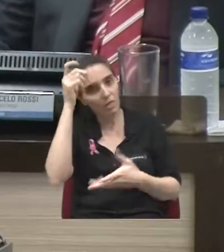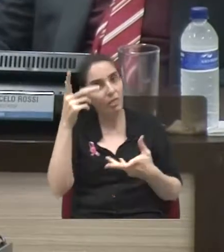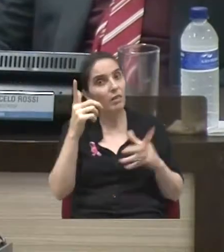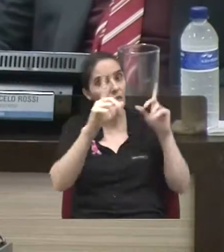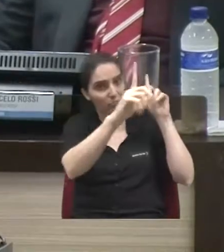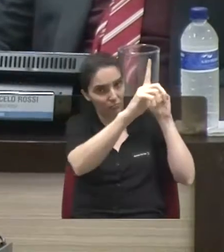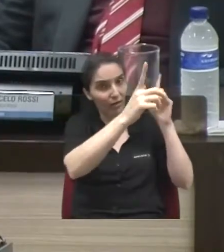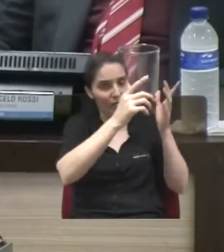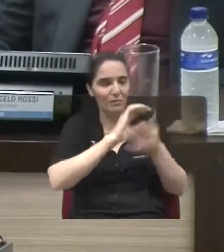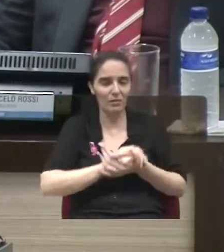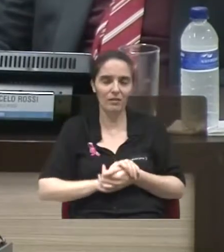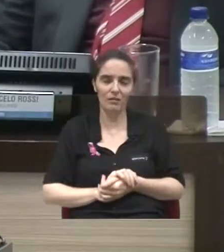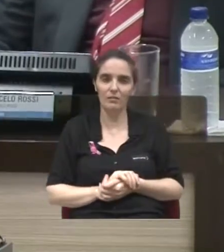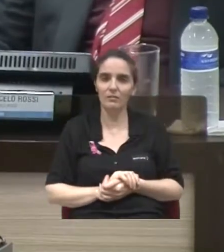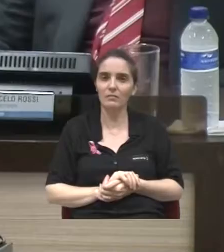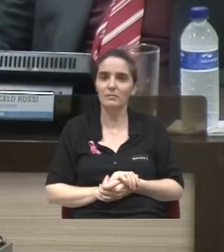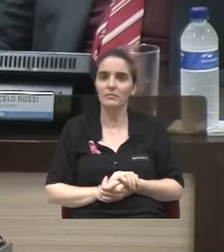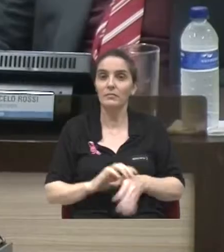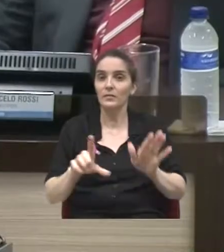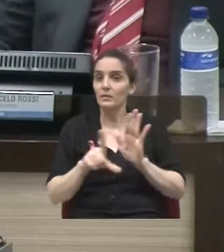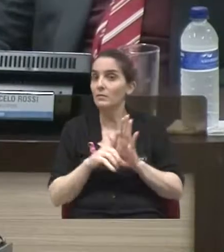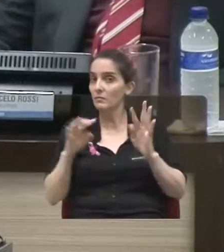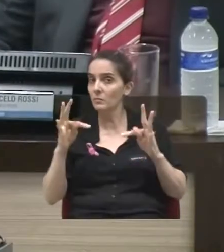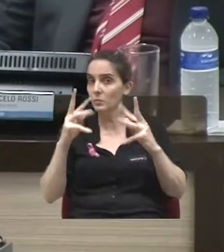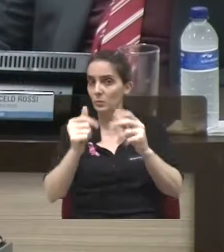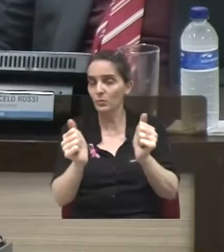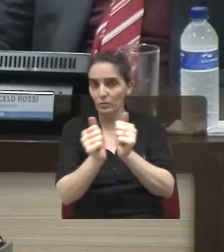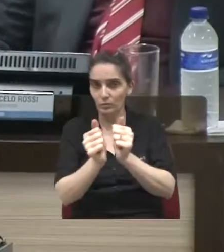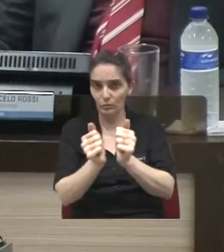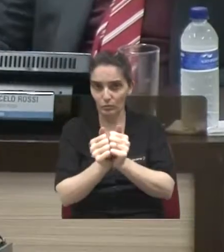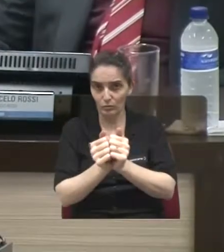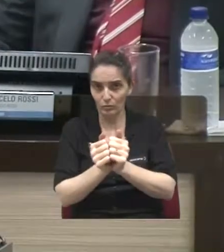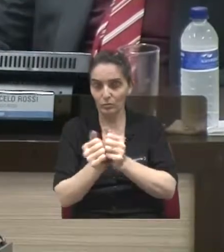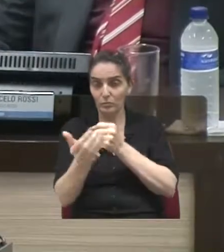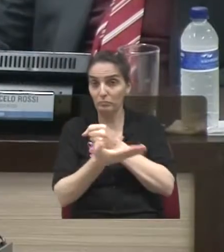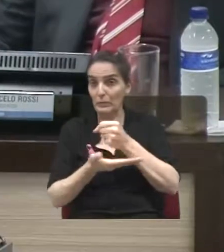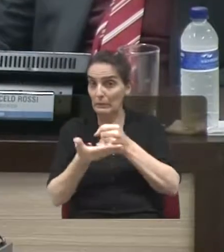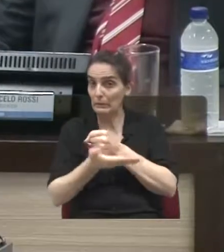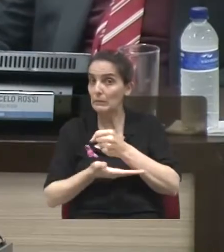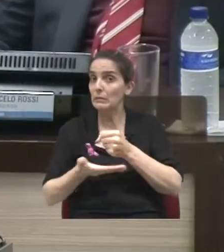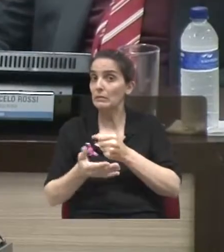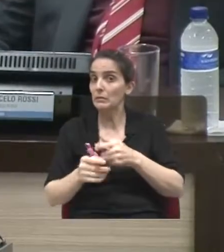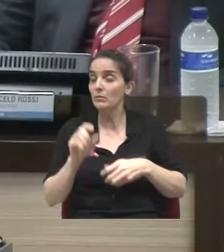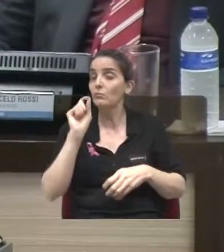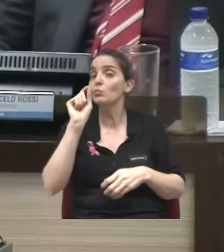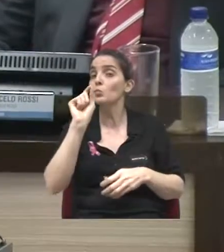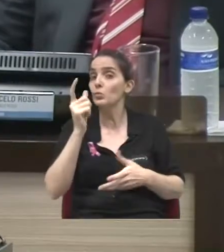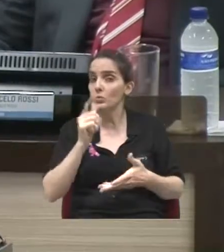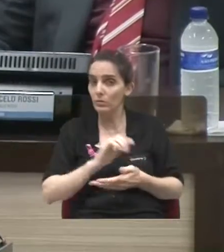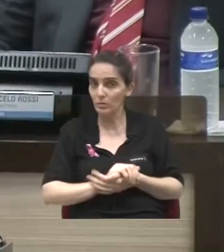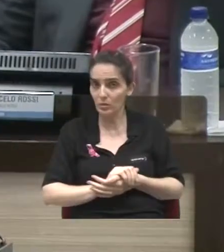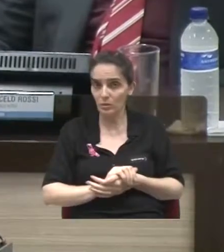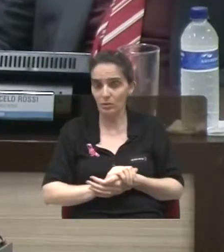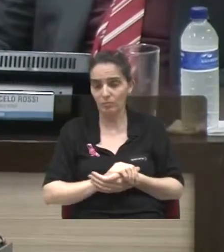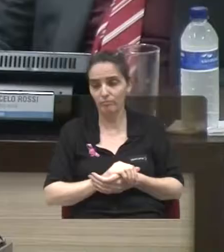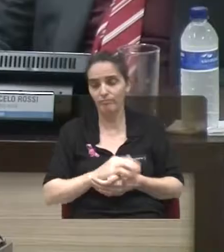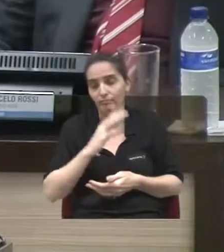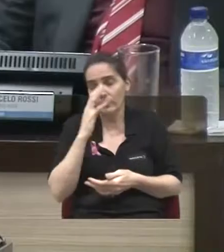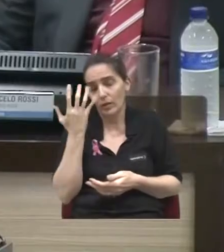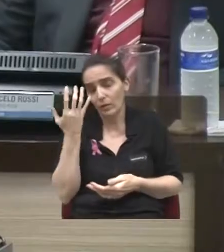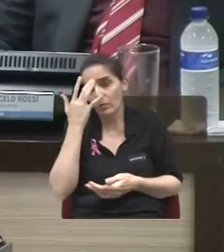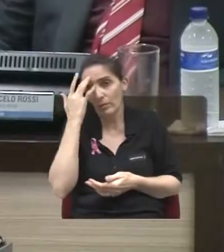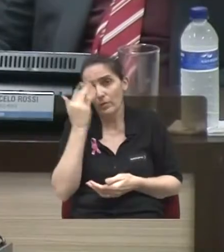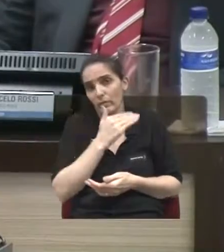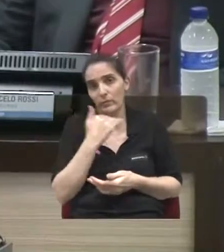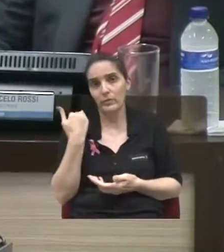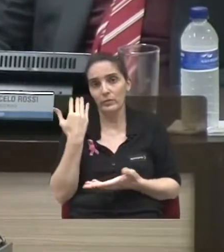todas as outras leis que justamente foram baseados em casos, e assim, um caso atrás do outro, que a gente, como